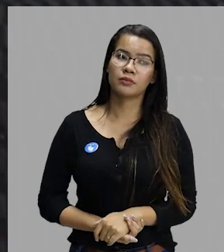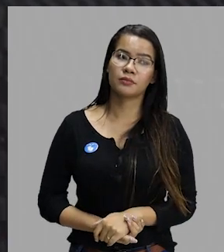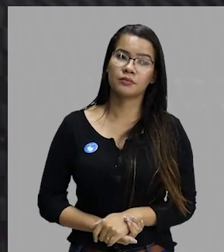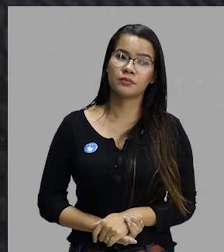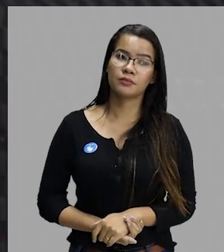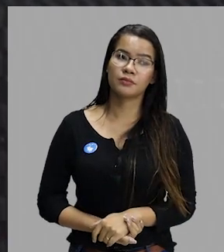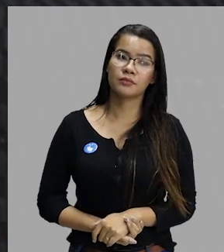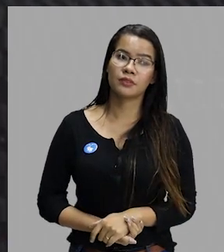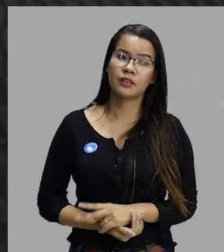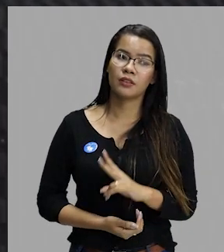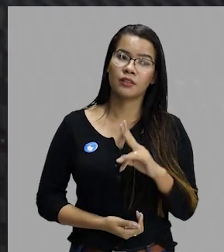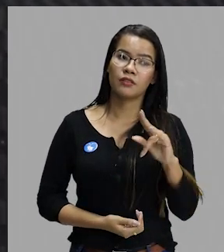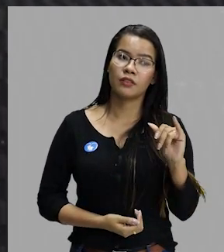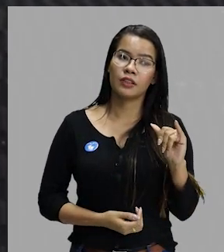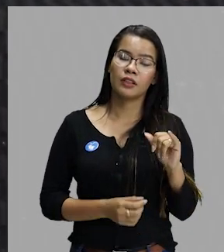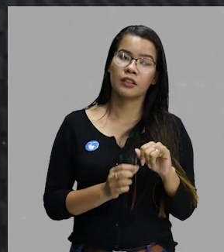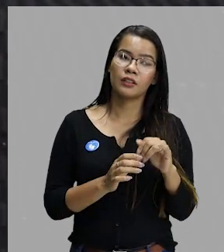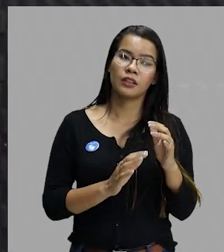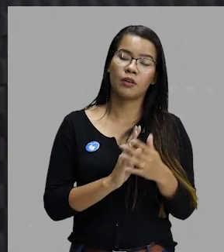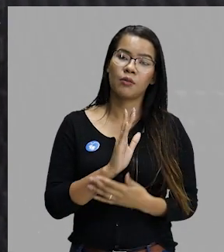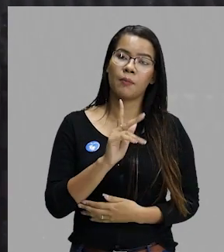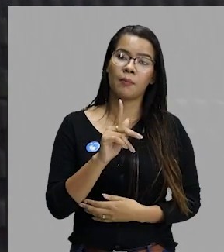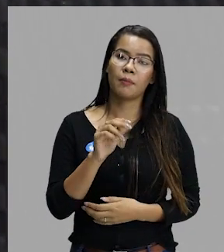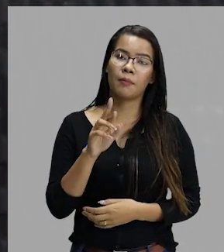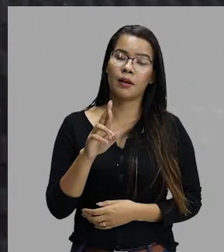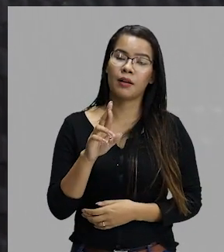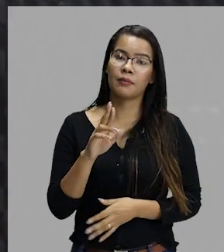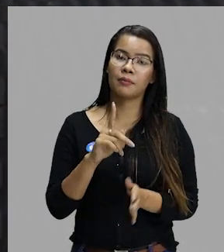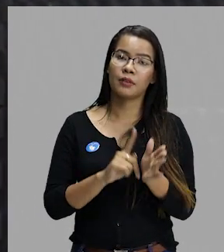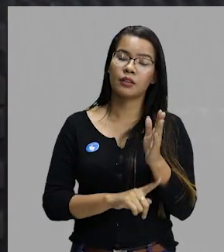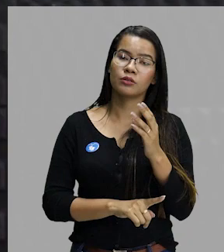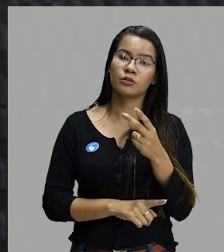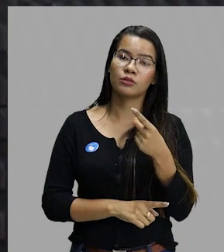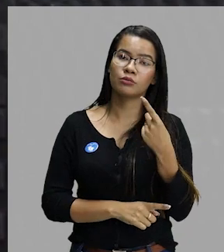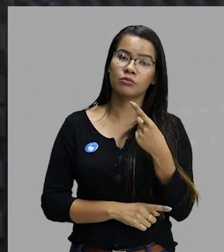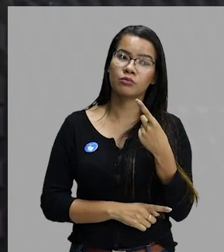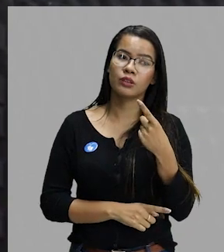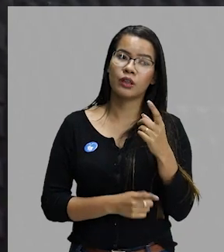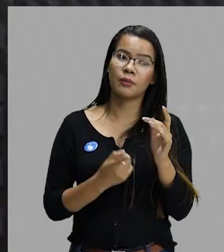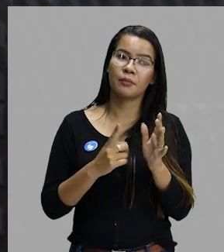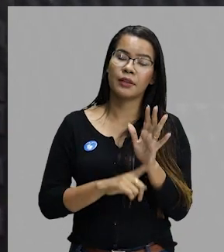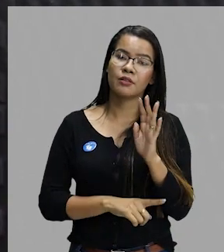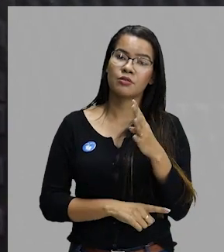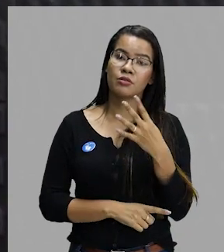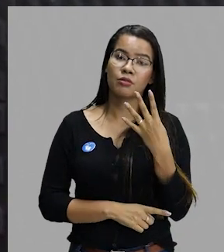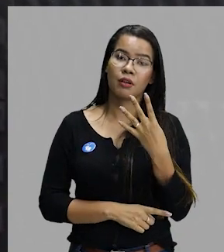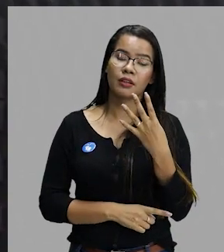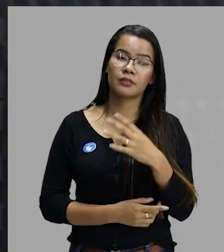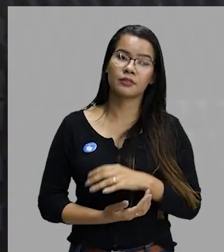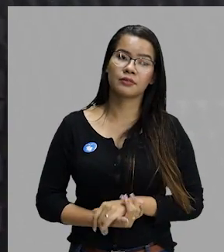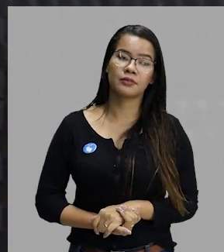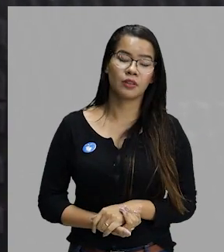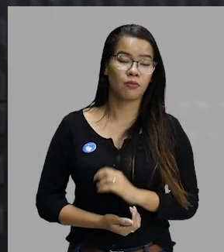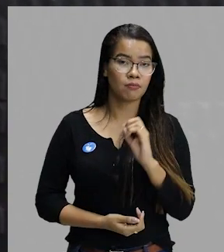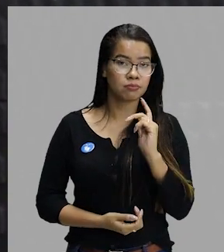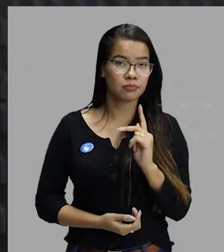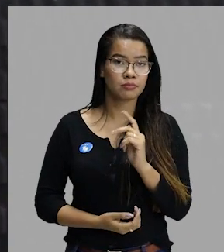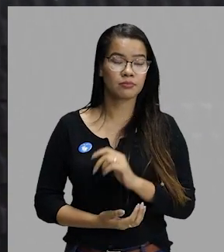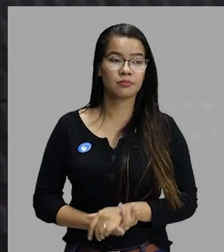Menos 4, aí vai formar o par menos 1 e menos 4.